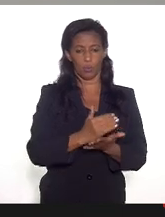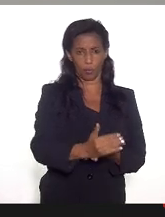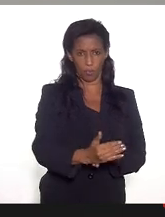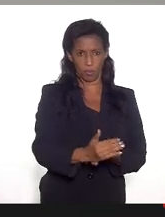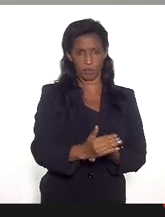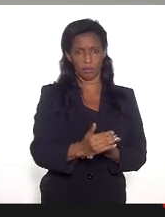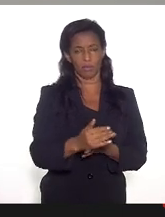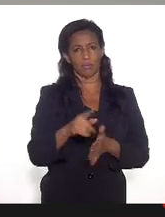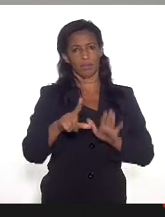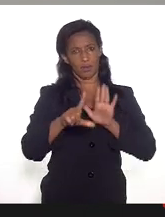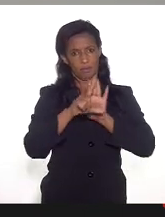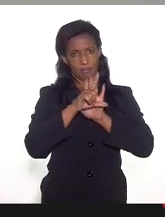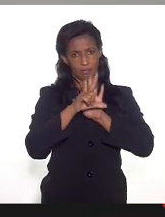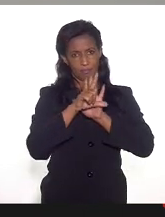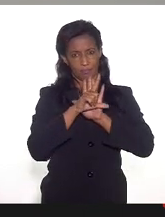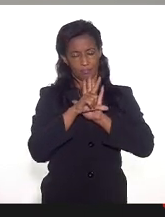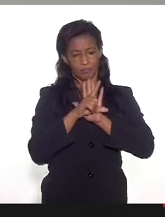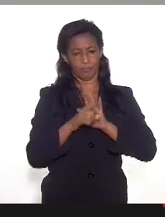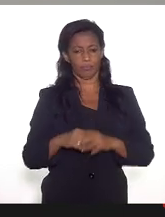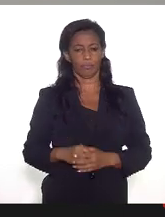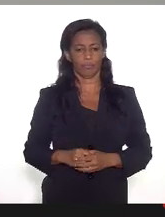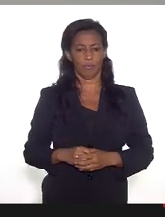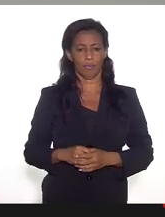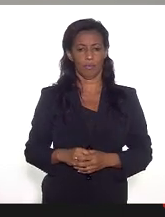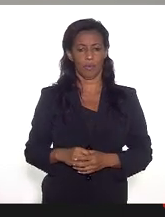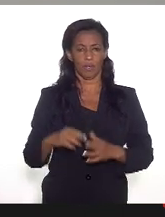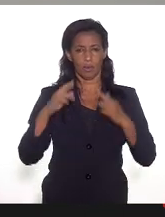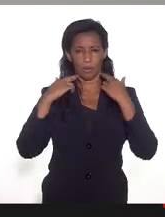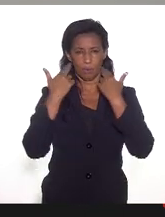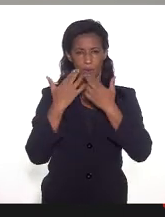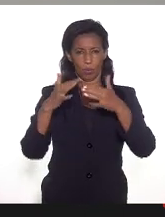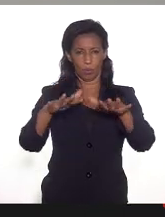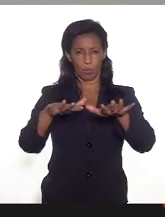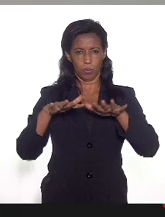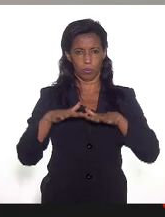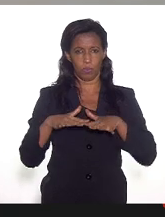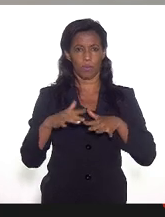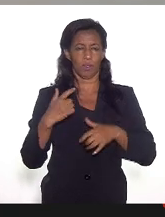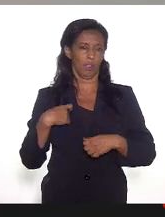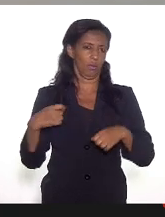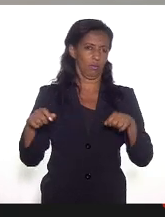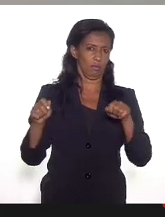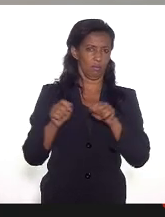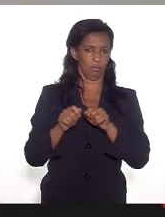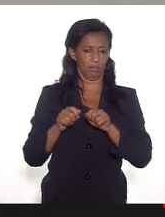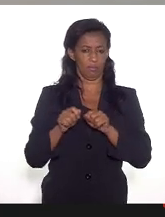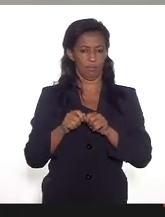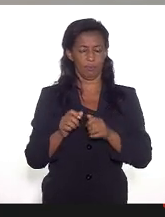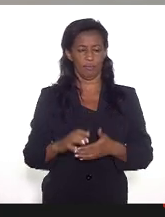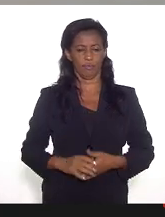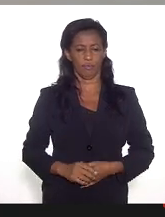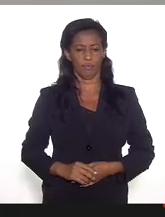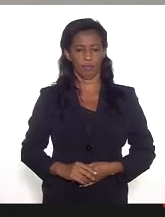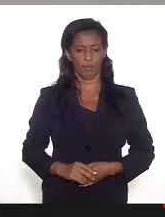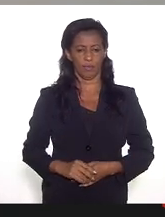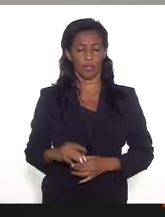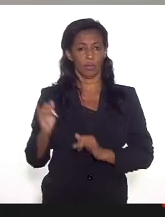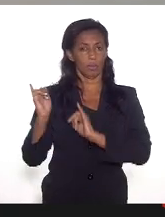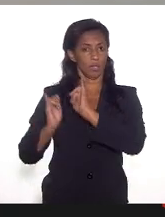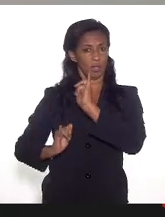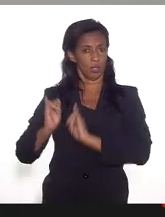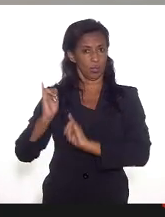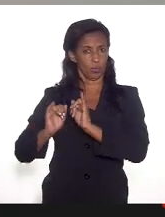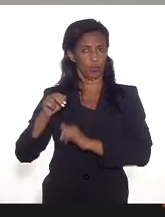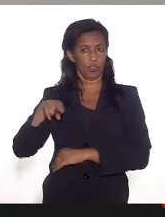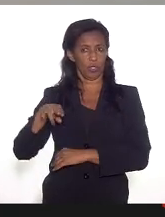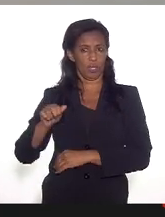desta legislatura, numa audiência pública que eu promovi sobre a questão da indústria naval, e a